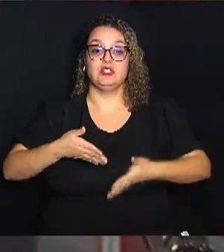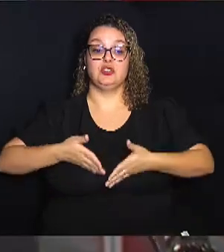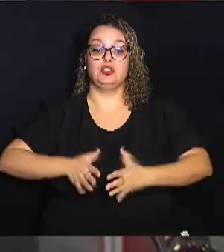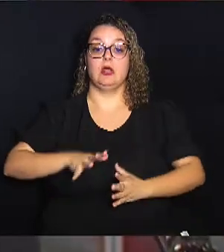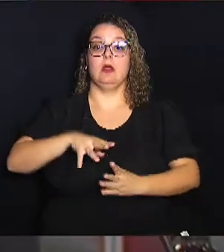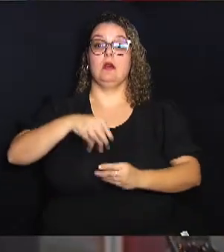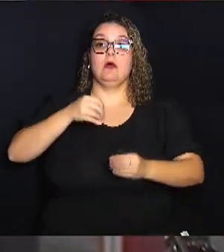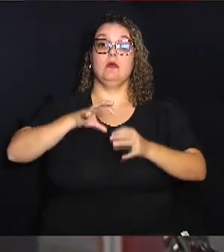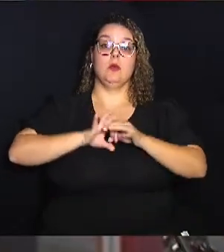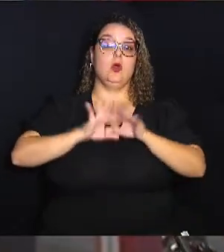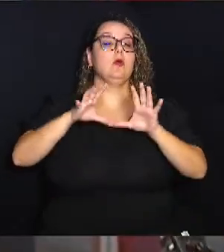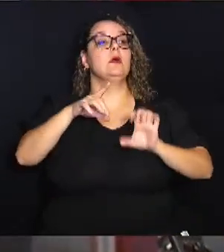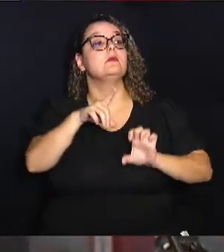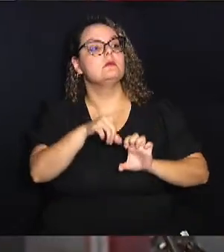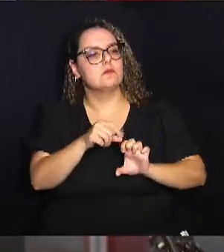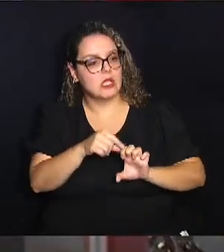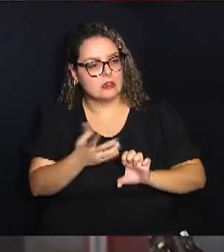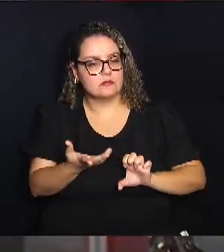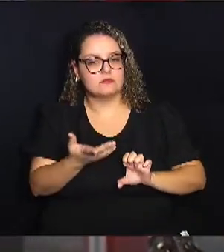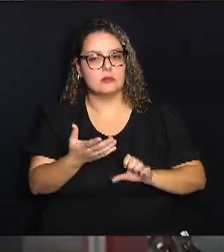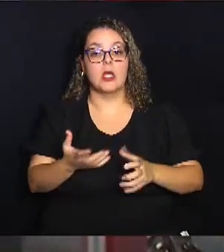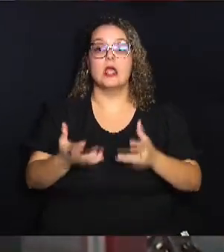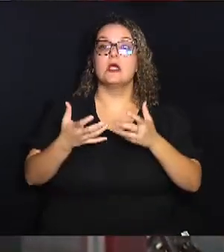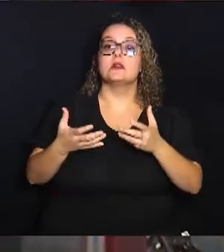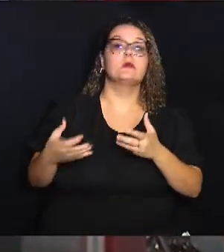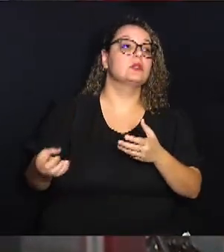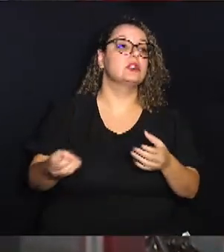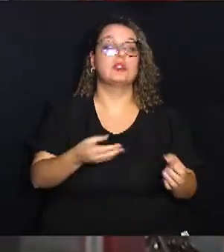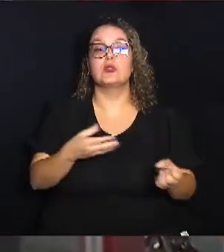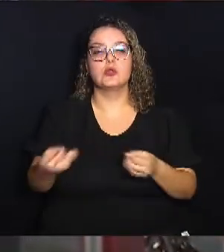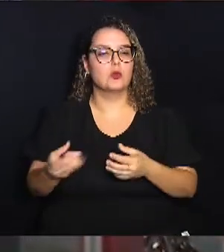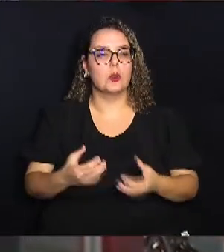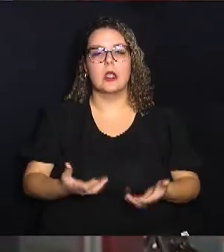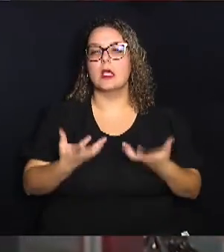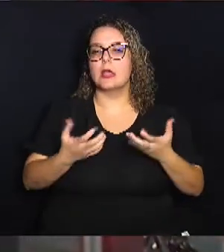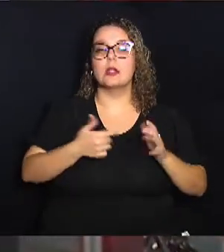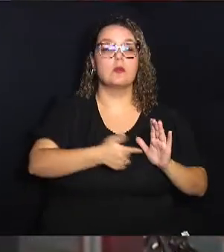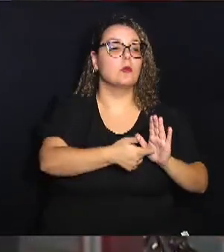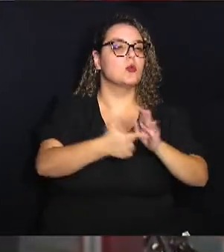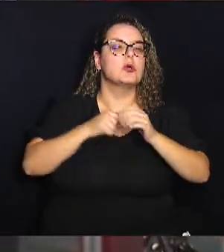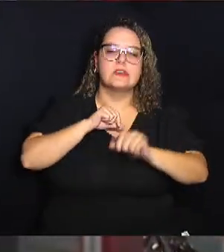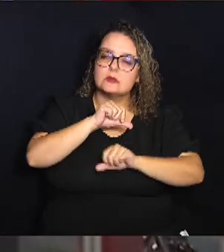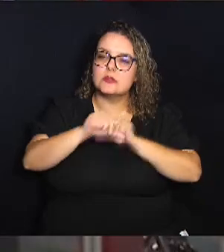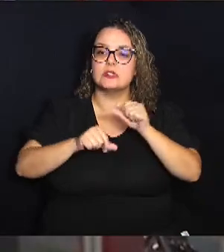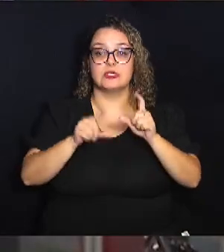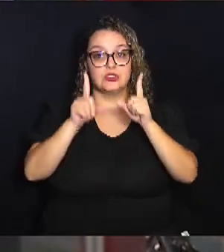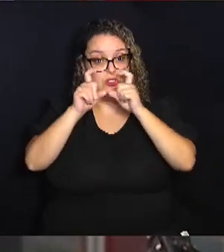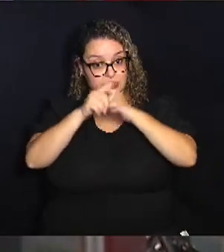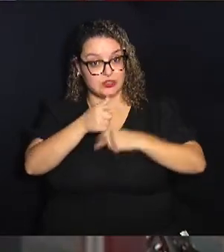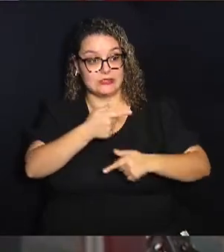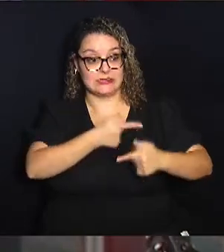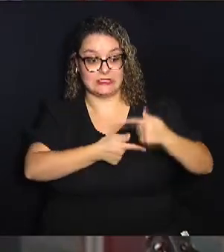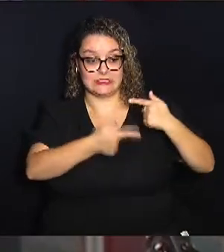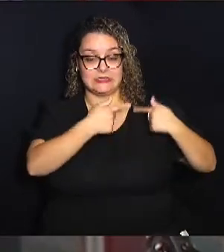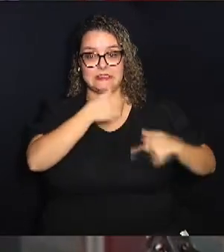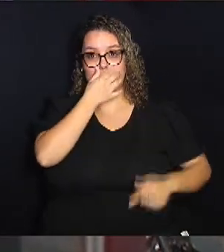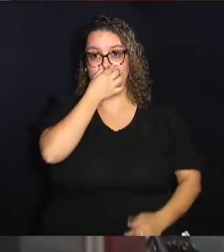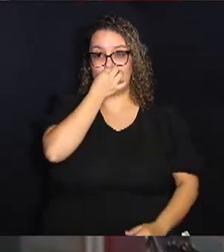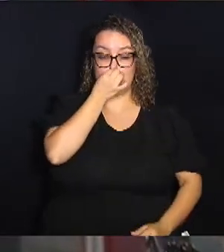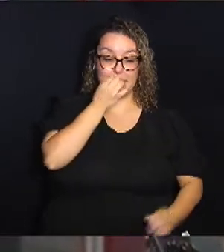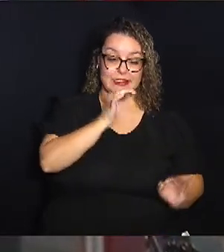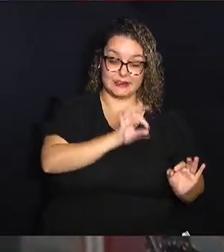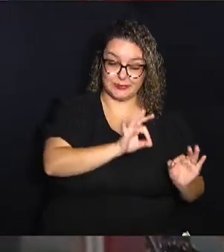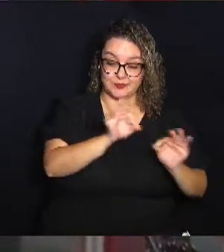espírito mais empreendedor. Então, eles querem inovar, eles querem mostrar, e é difícil para as gerações acompanharem